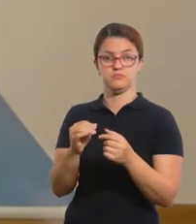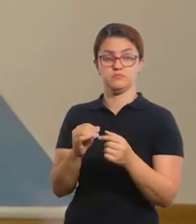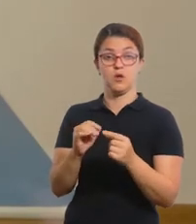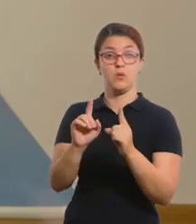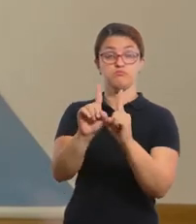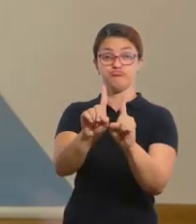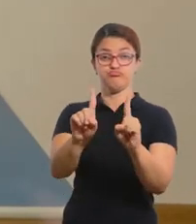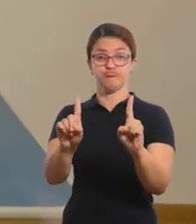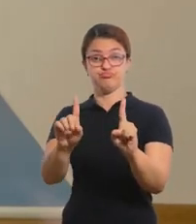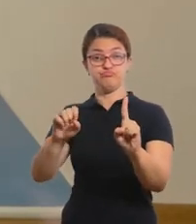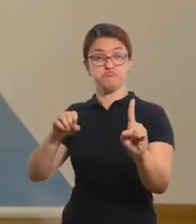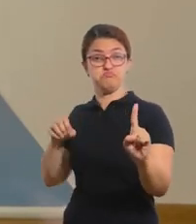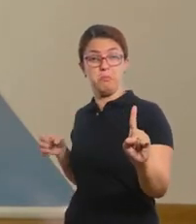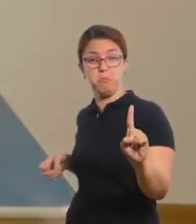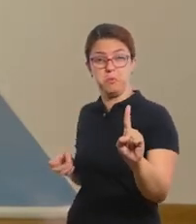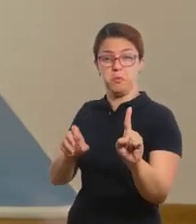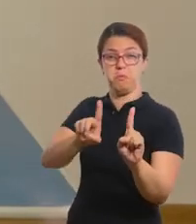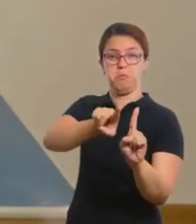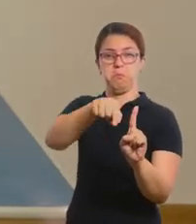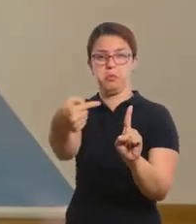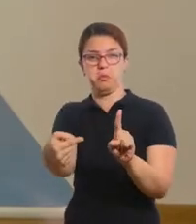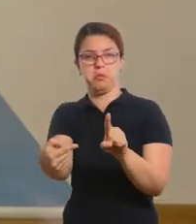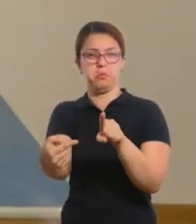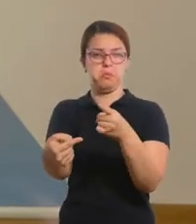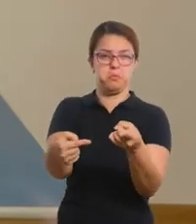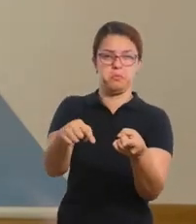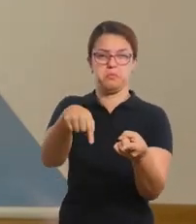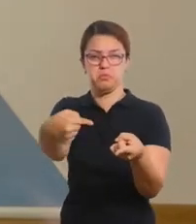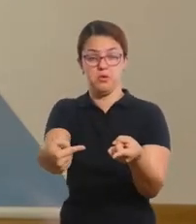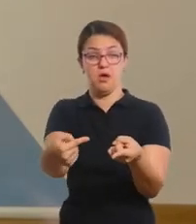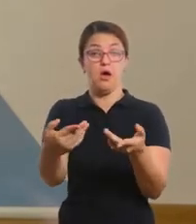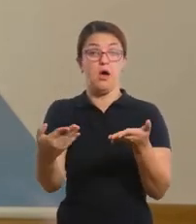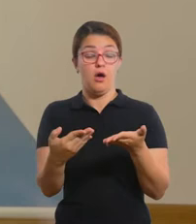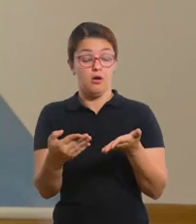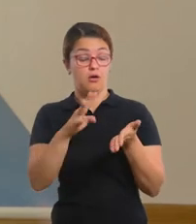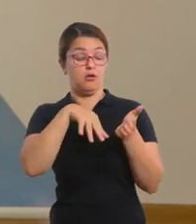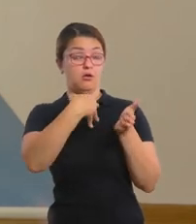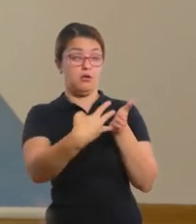ela derrubou dois pinos, tá? Agora que ela vai trabalhar a